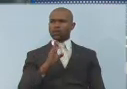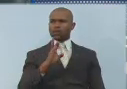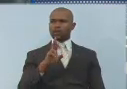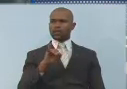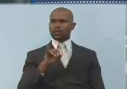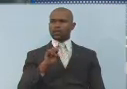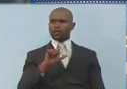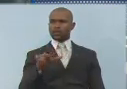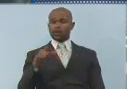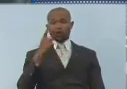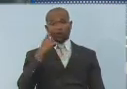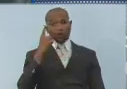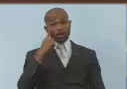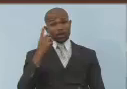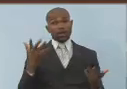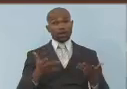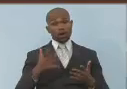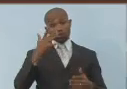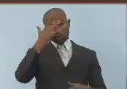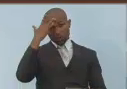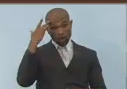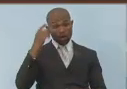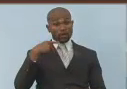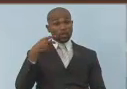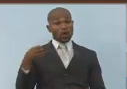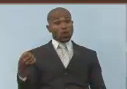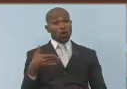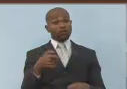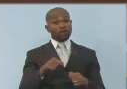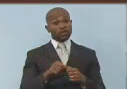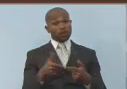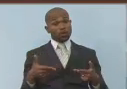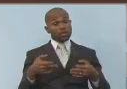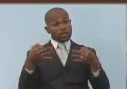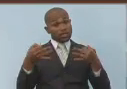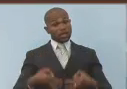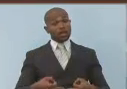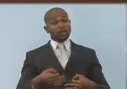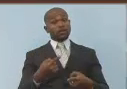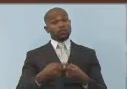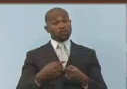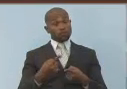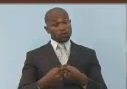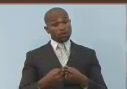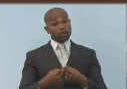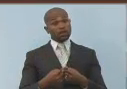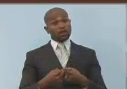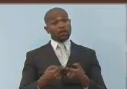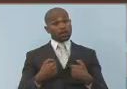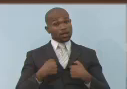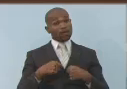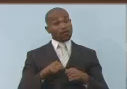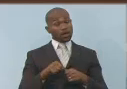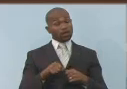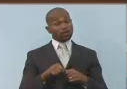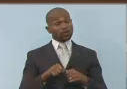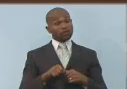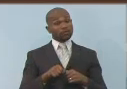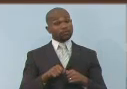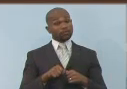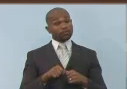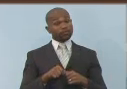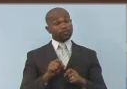agora se os que estão entrando agora vão fazer a coisa certa. Porque mesmo eu faço questão